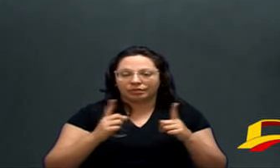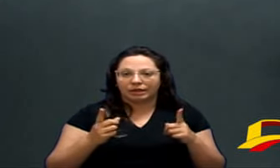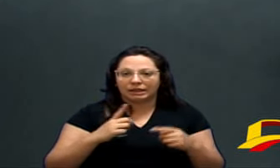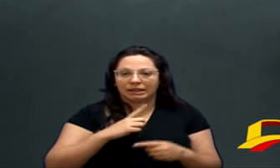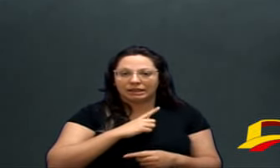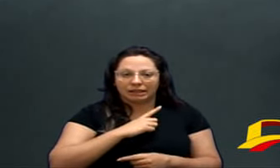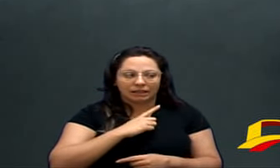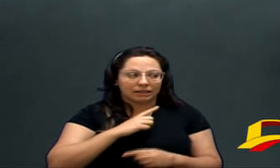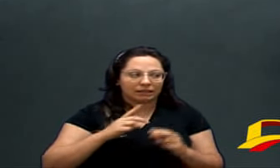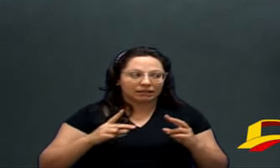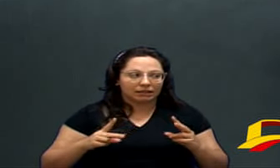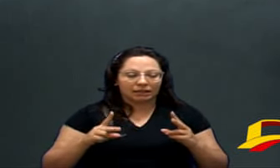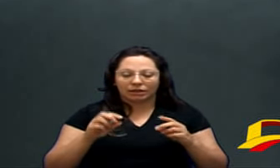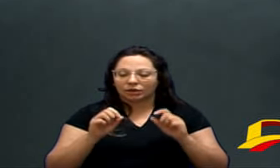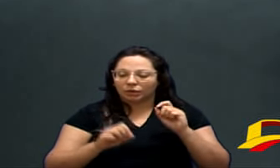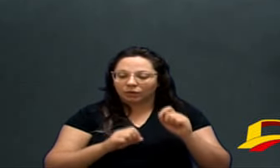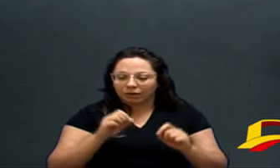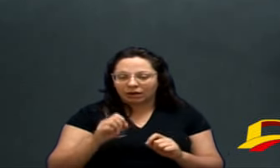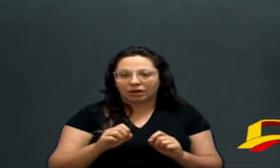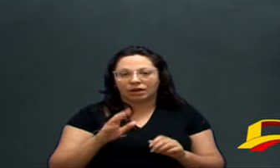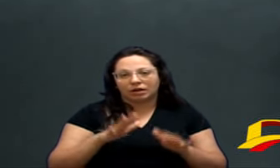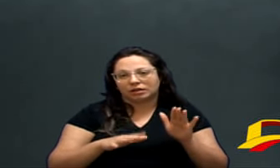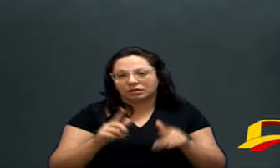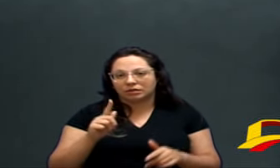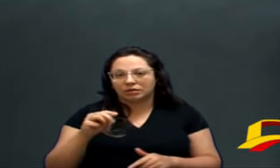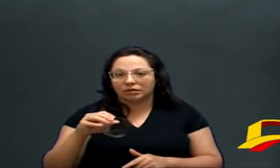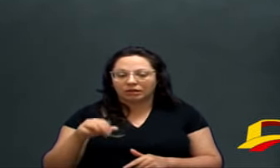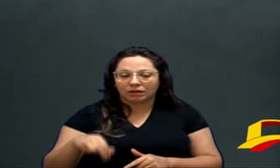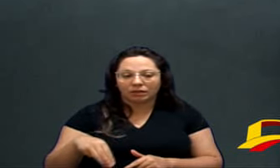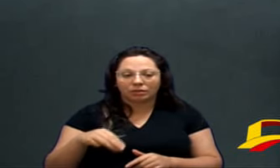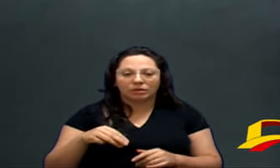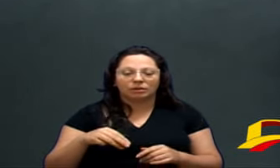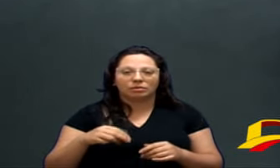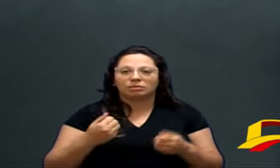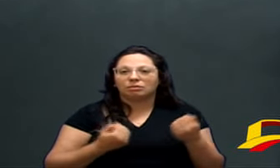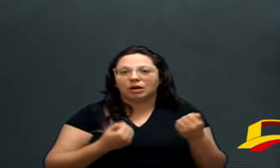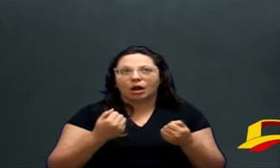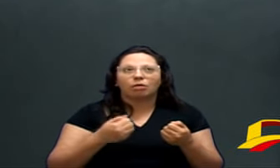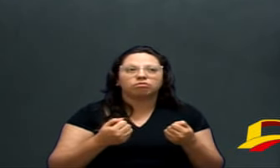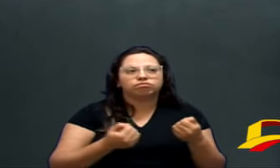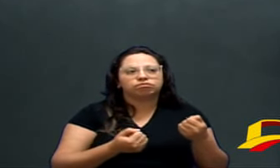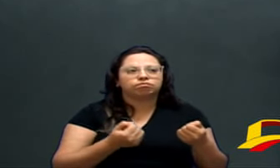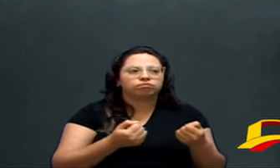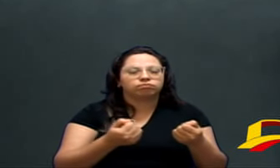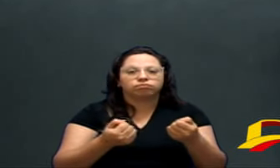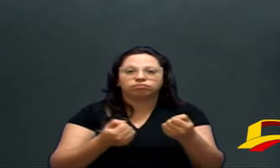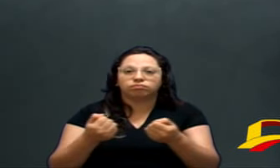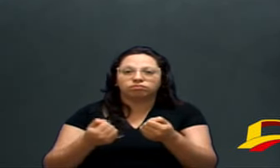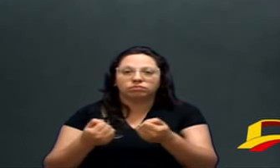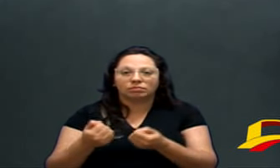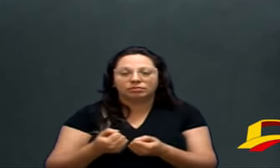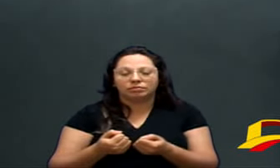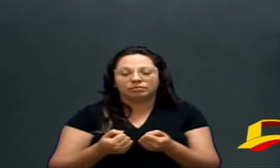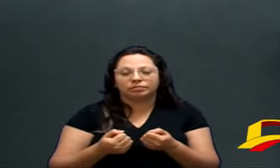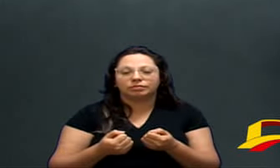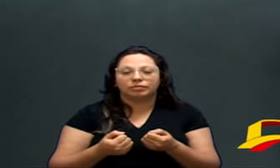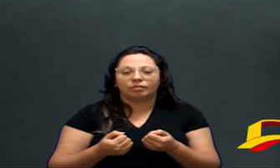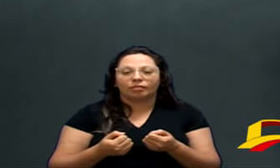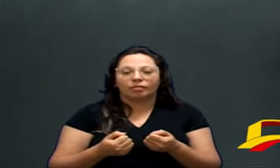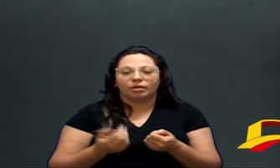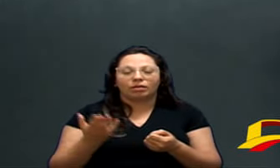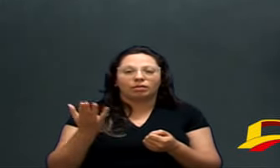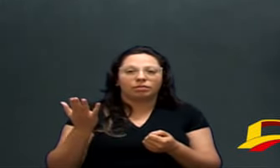houve essas Ronda aonde ajudava muito na questão da segurança dos bairros né teve aquela questão